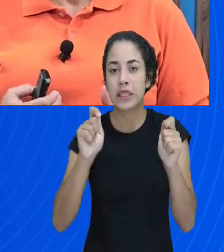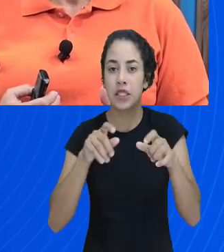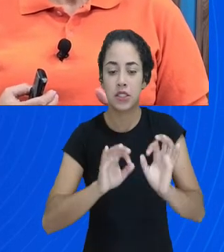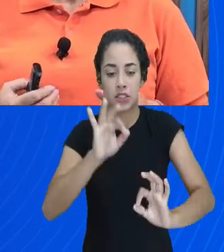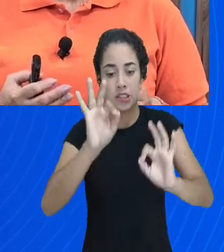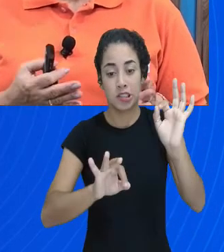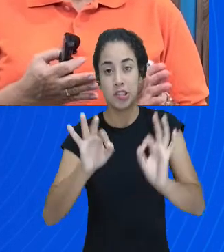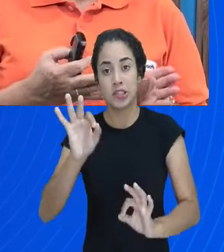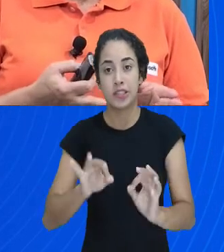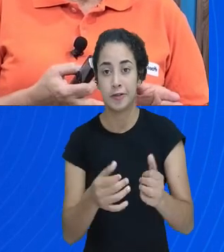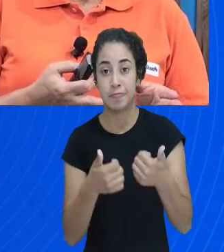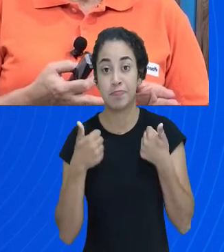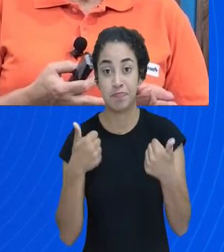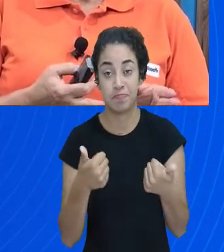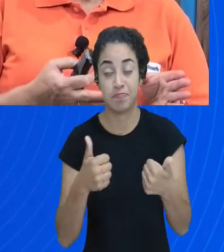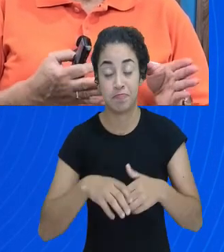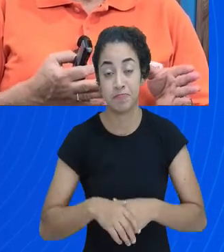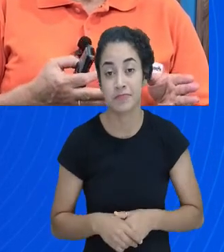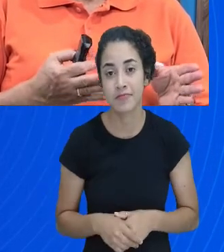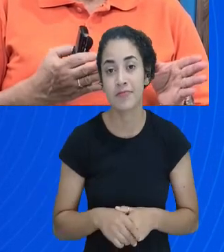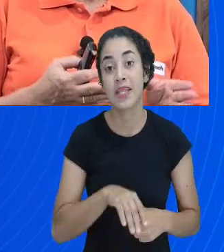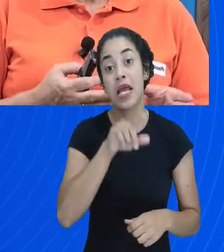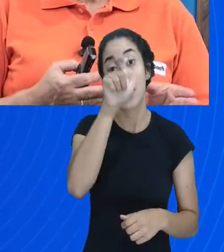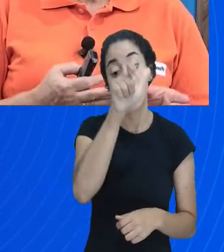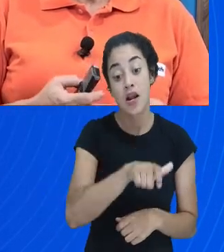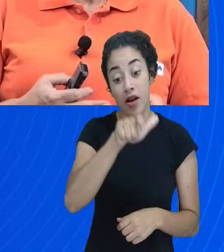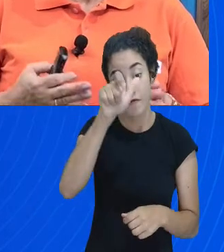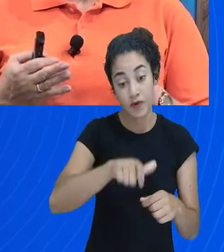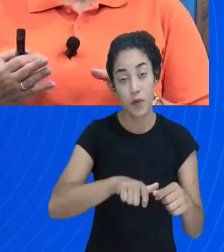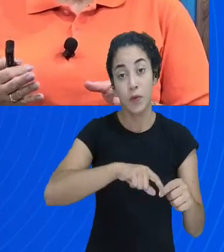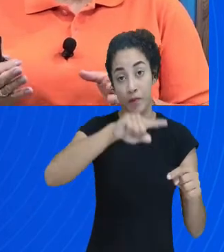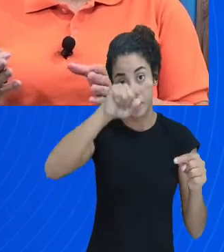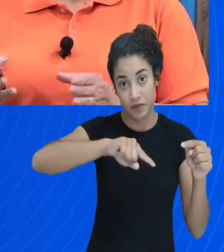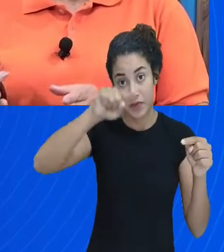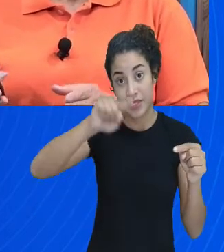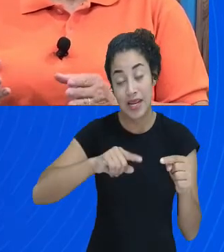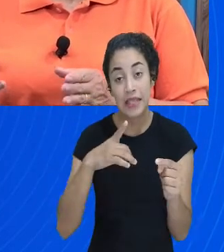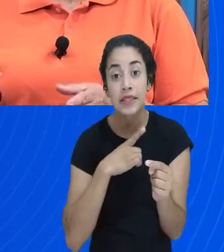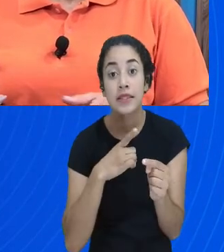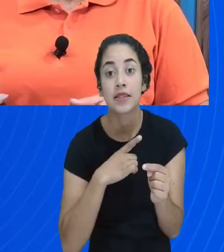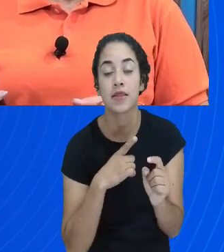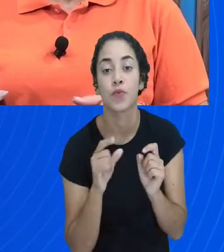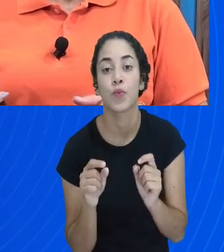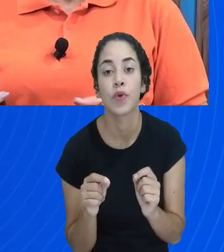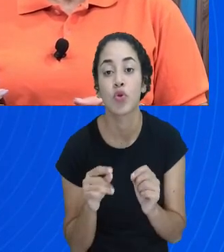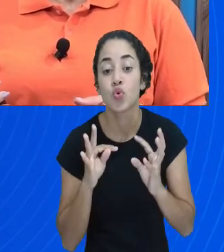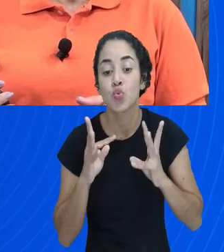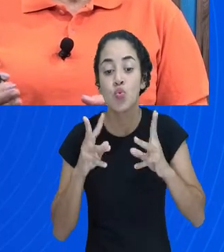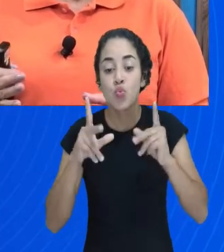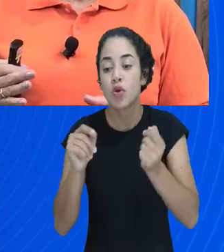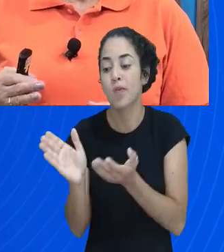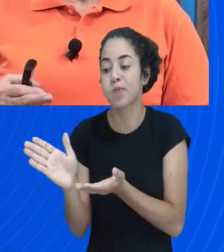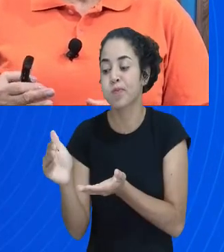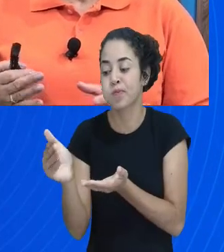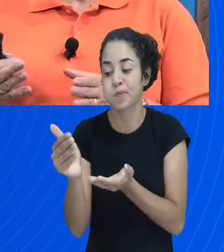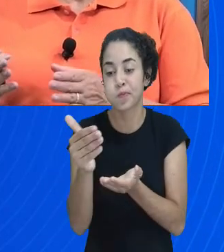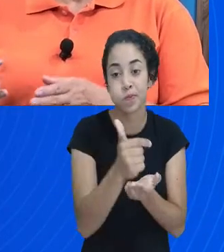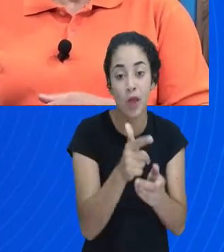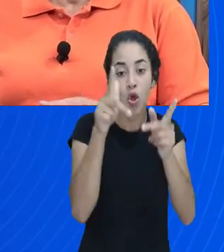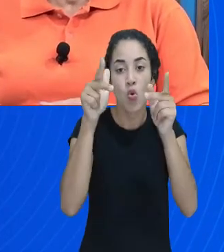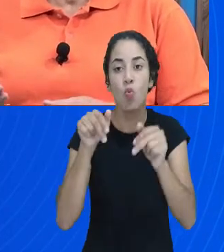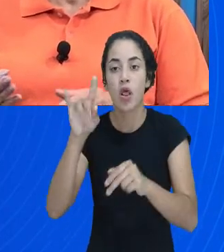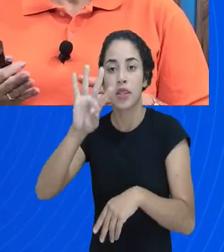Então, o gráfico tem exatamente todos os dados que tem na tabela, né? Você